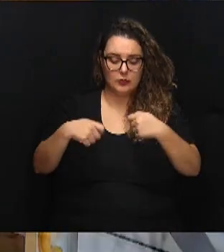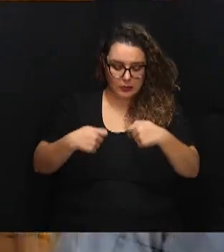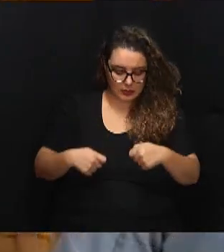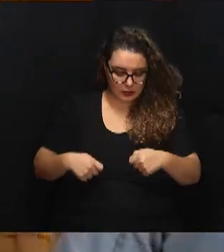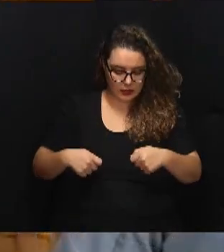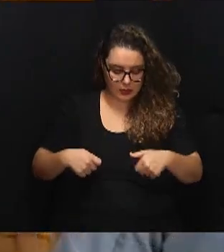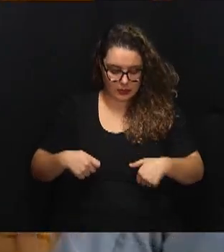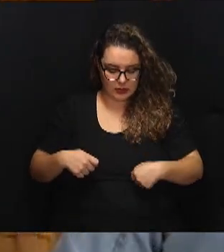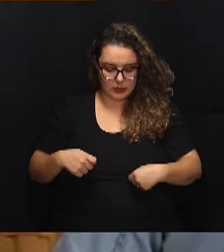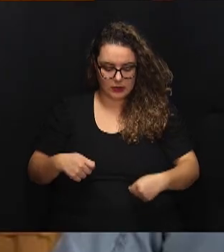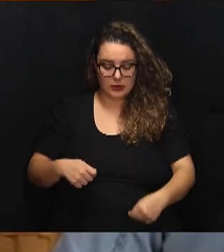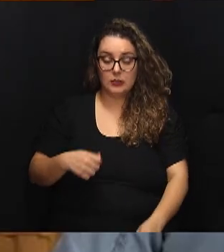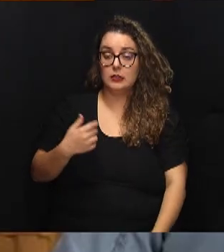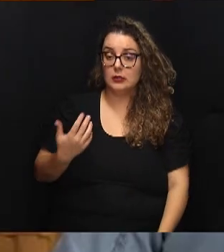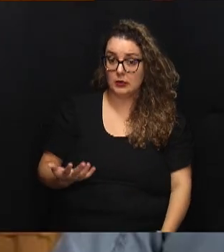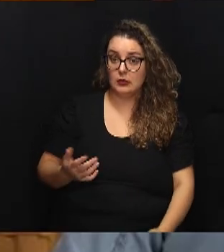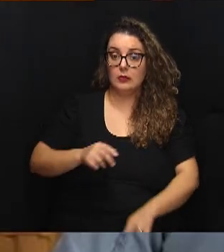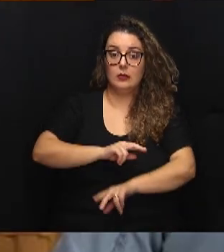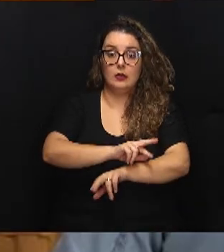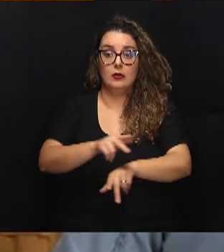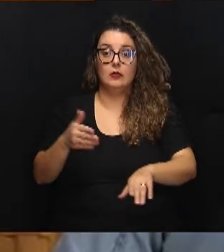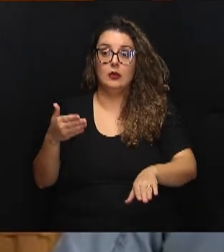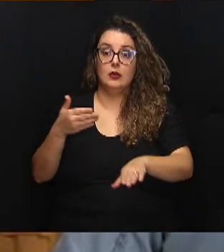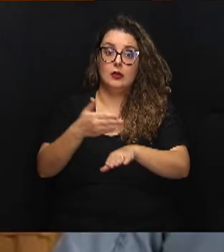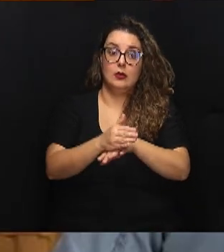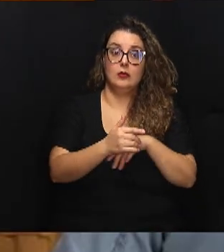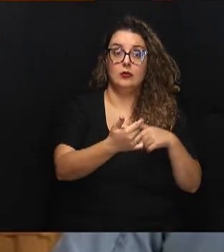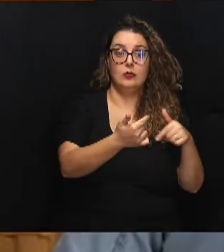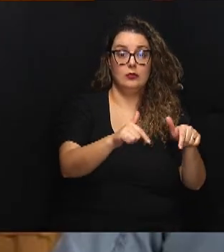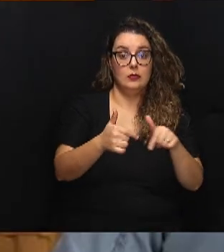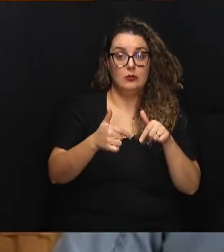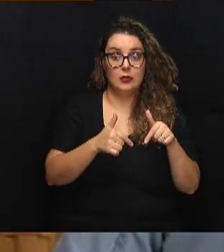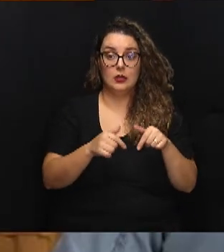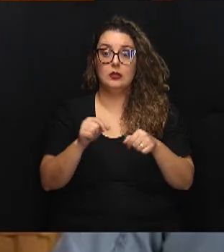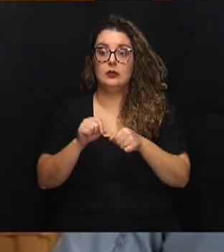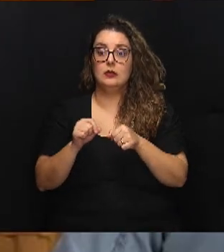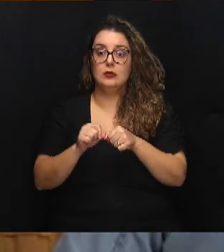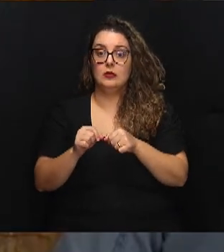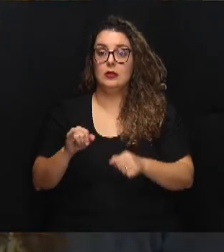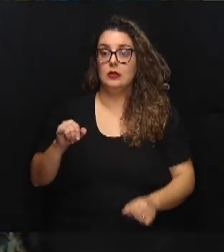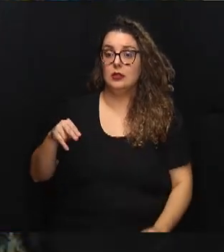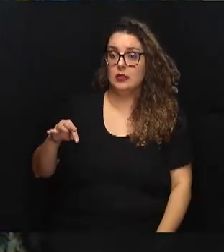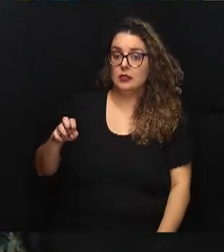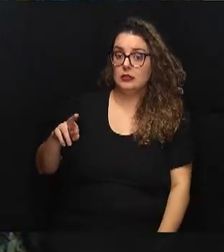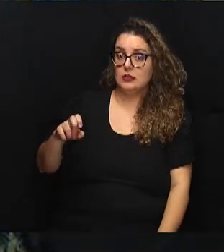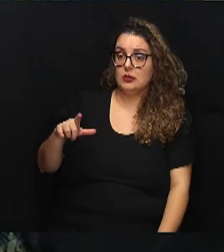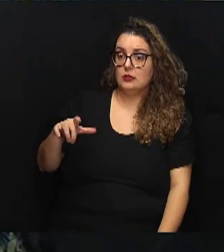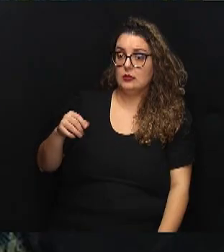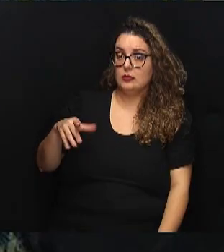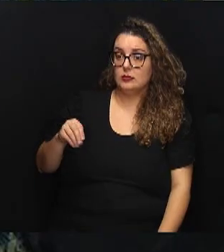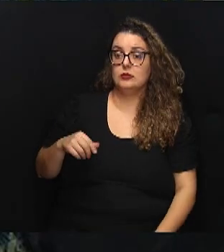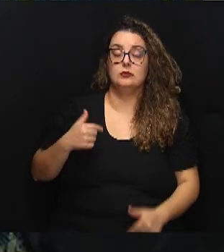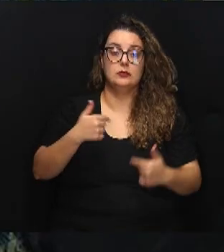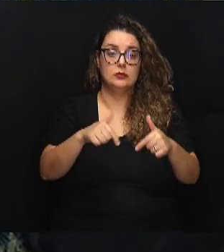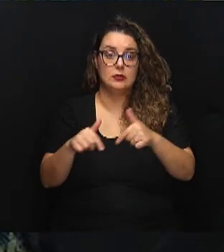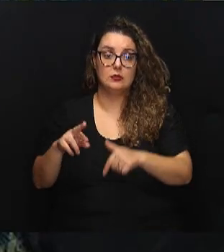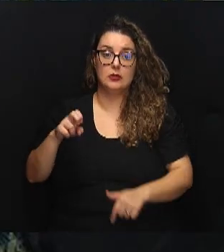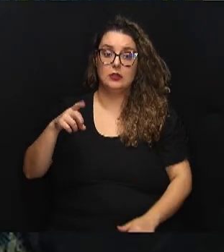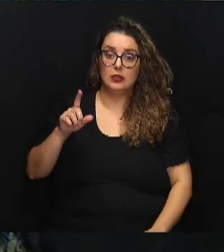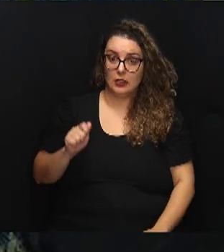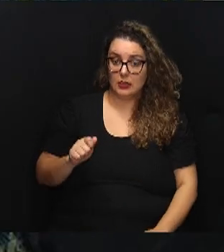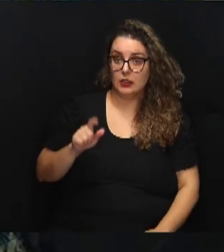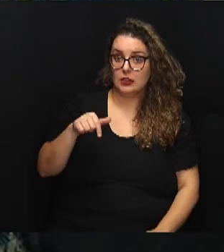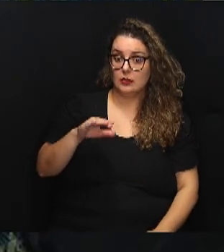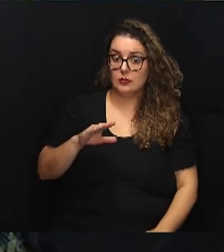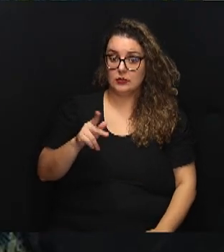possuem. Então, muitos precisam acessar o mercado de trabalho, então a gente faz essa interlocução com a equipe de trabalho e renda, que é o CEPAT.